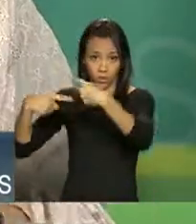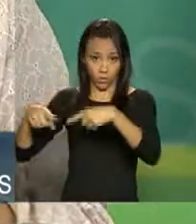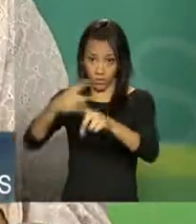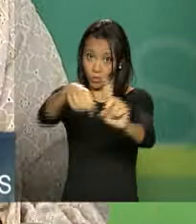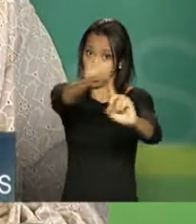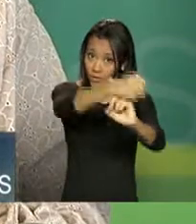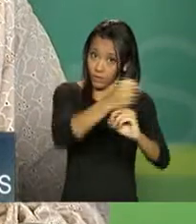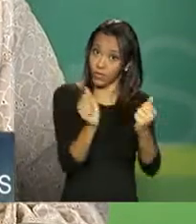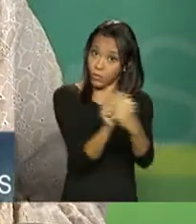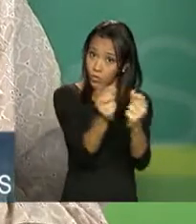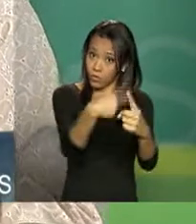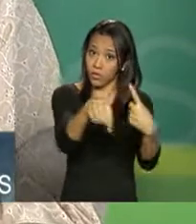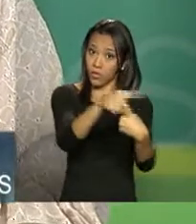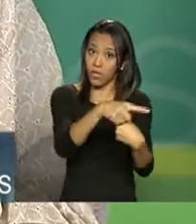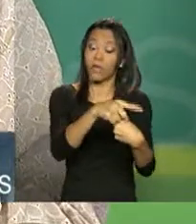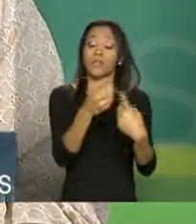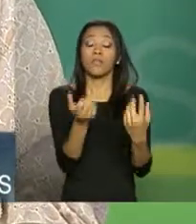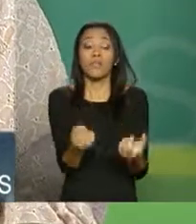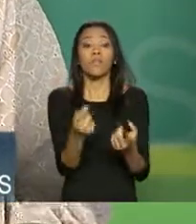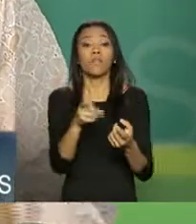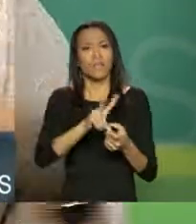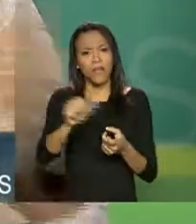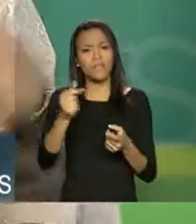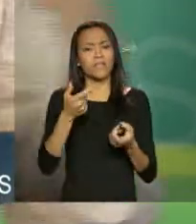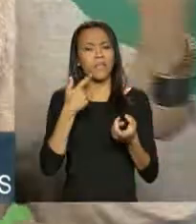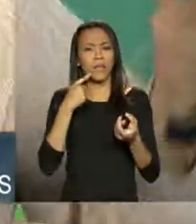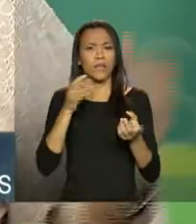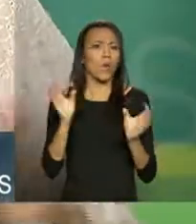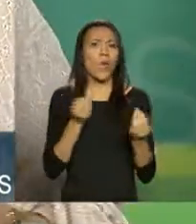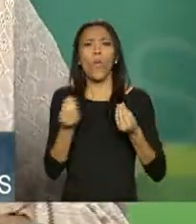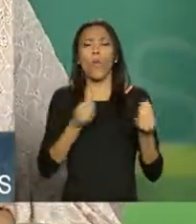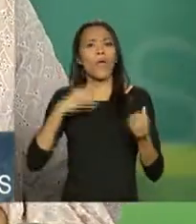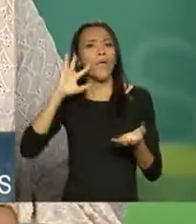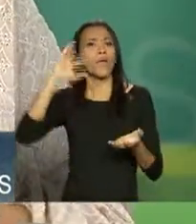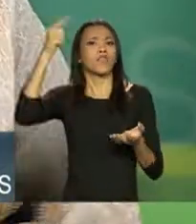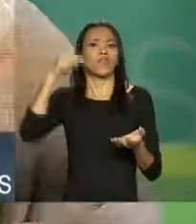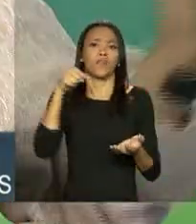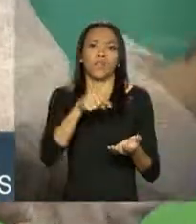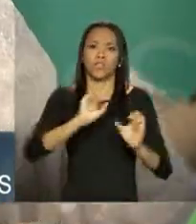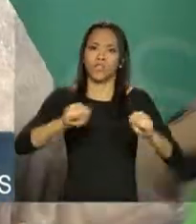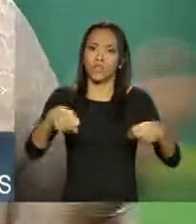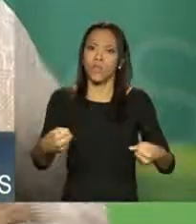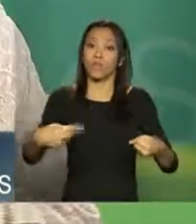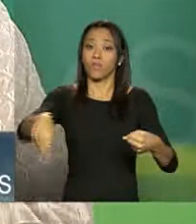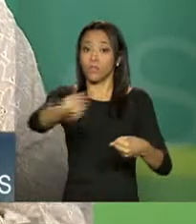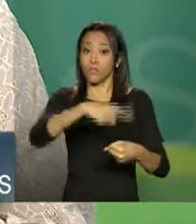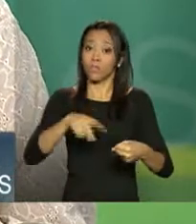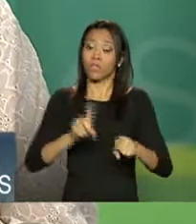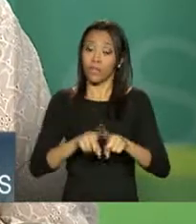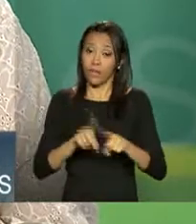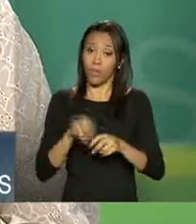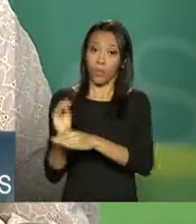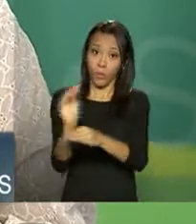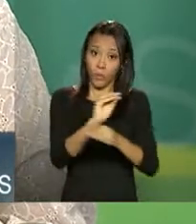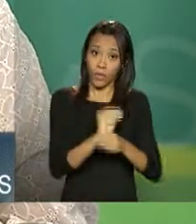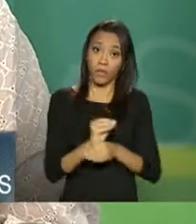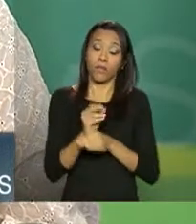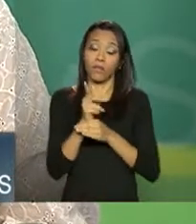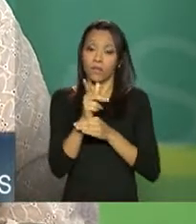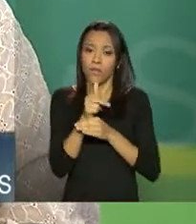a ser adotado os caminhos a serem notados o Brasil serão recepcionadas serão definidos em função desses esforços de saneamento ao plano essa nossa sobrancelha